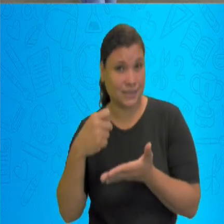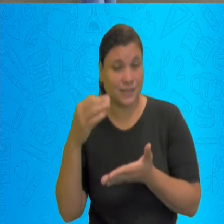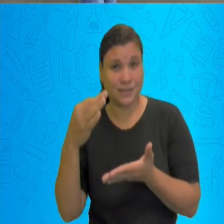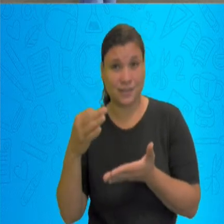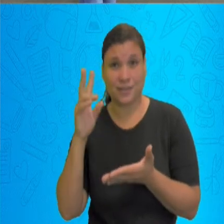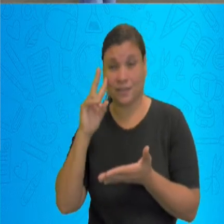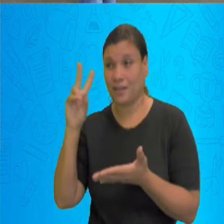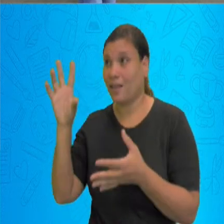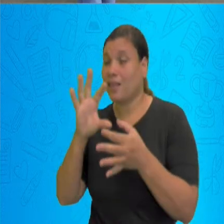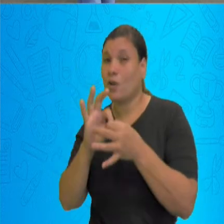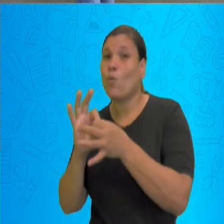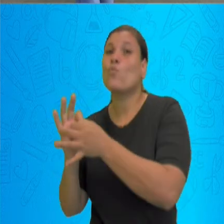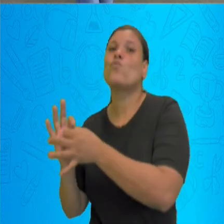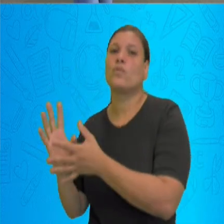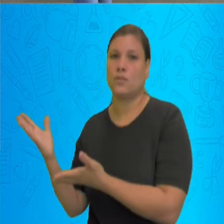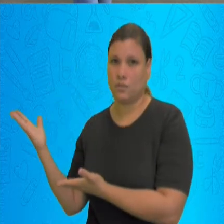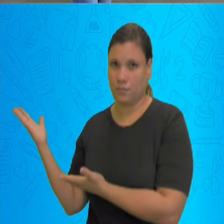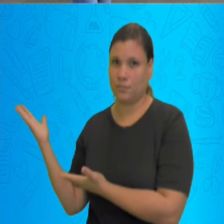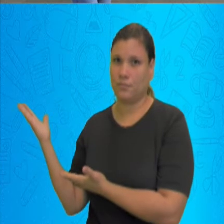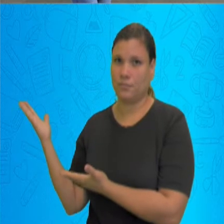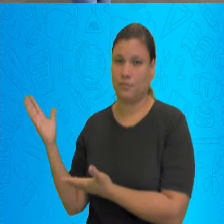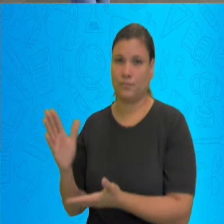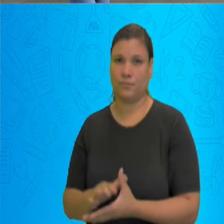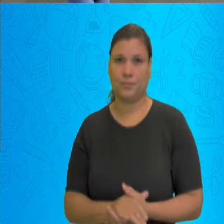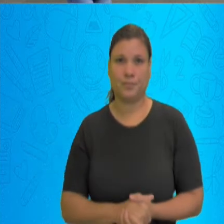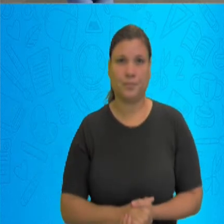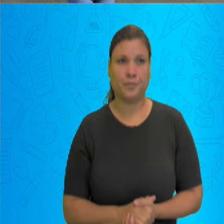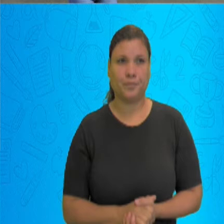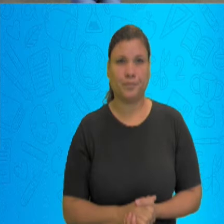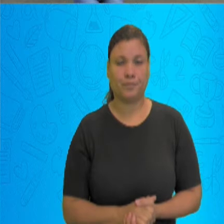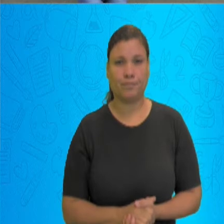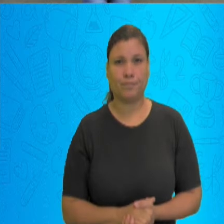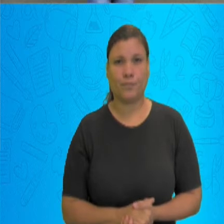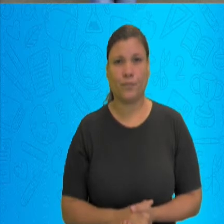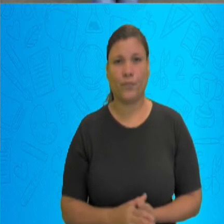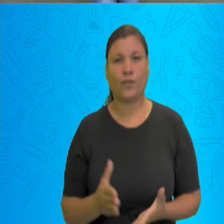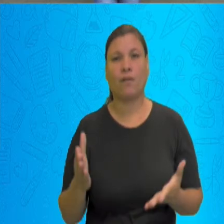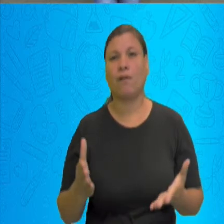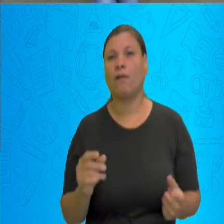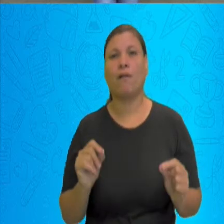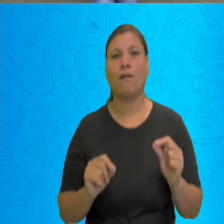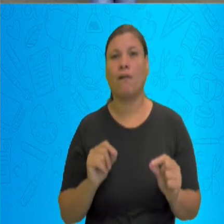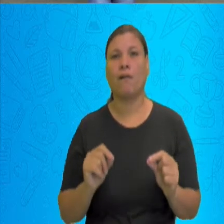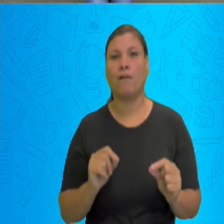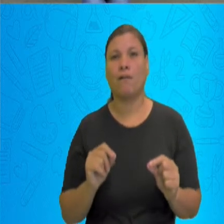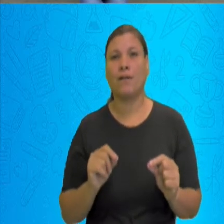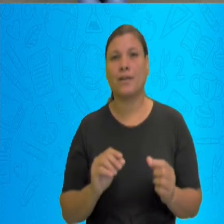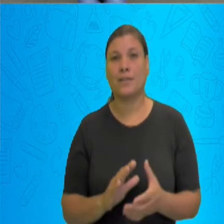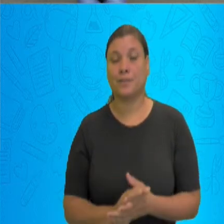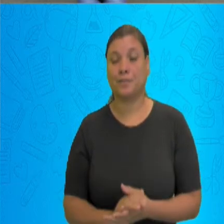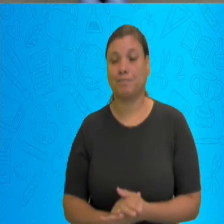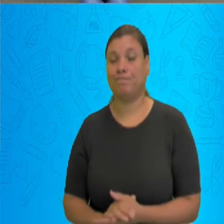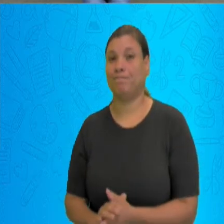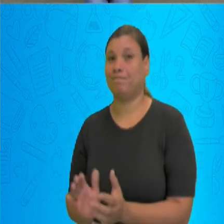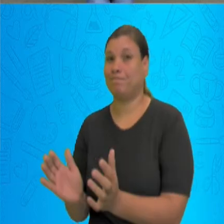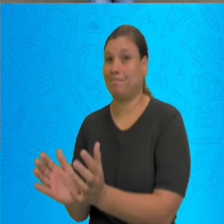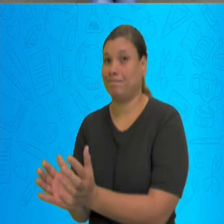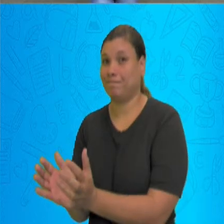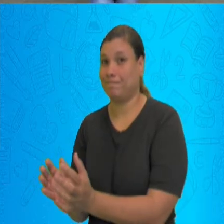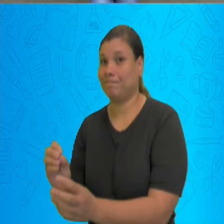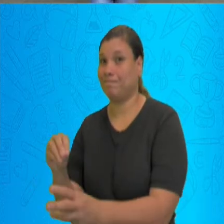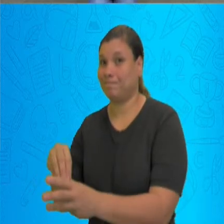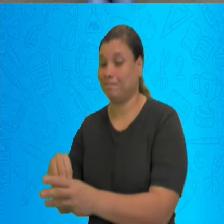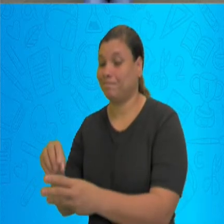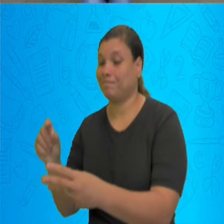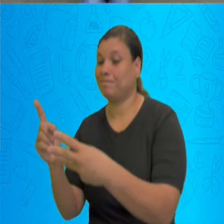devidas desinências e terminações. Agora o futuro do pretérito. Bem, futuro do pretérito.